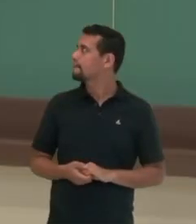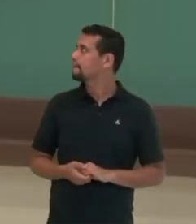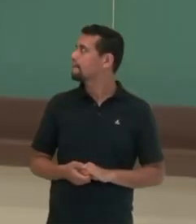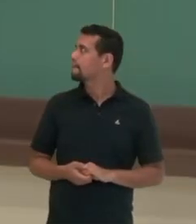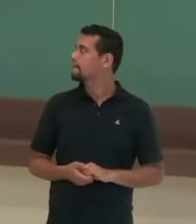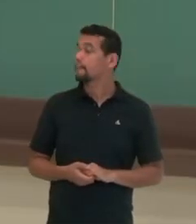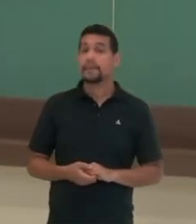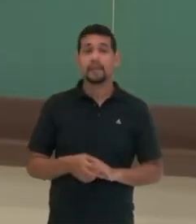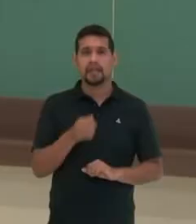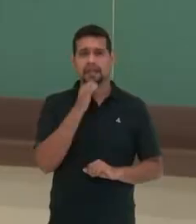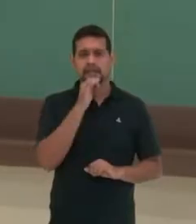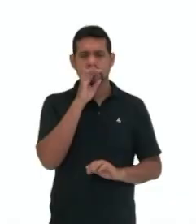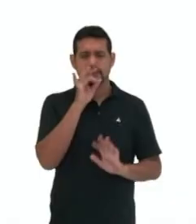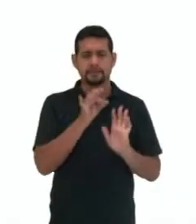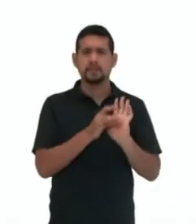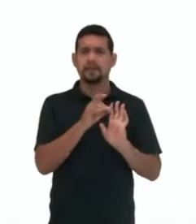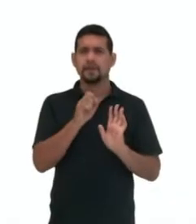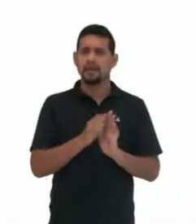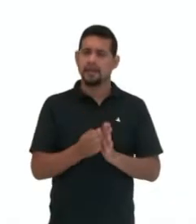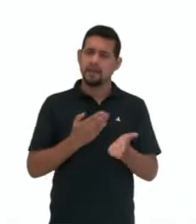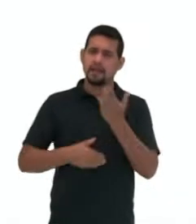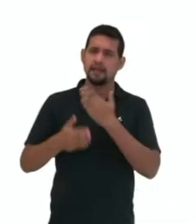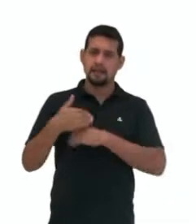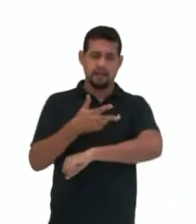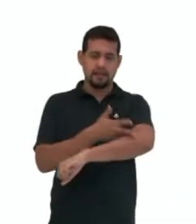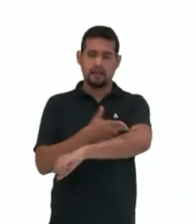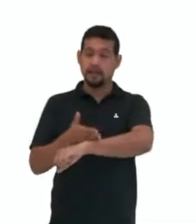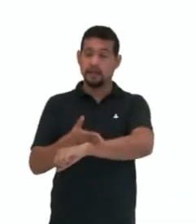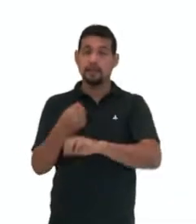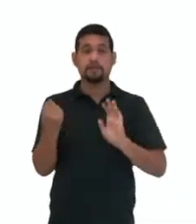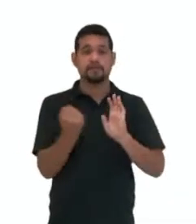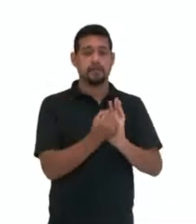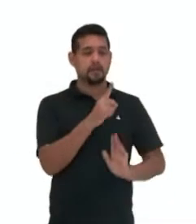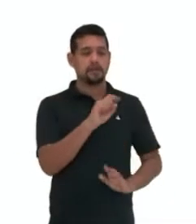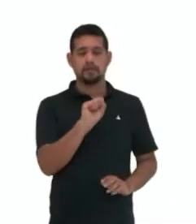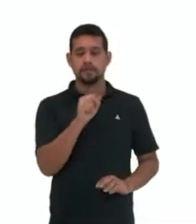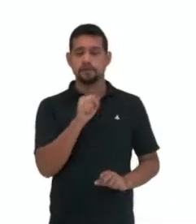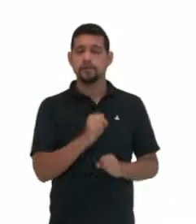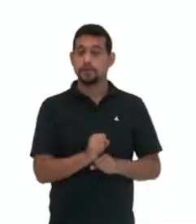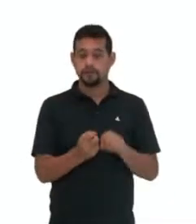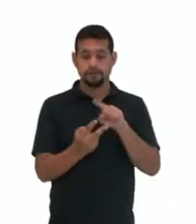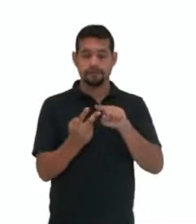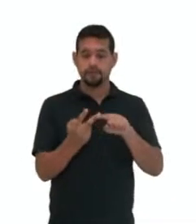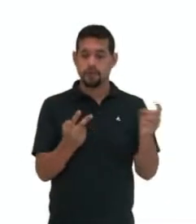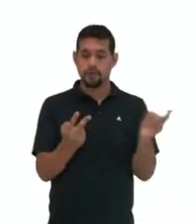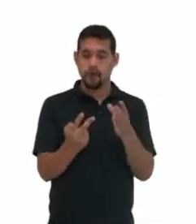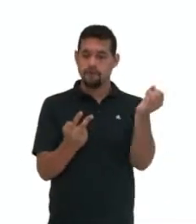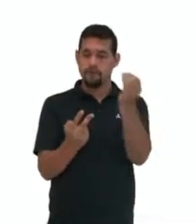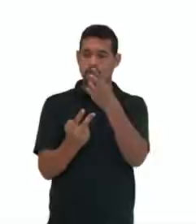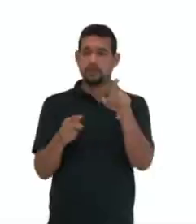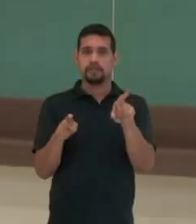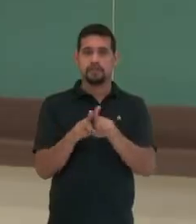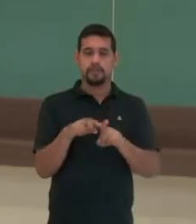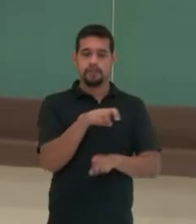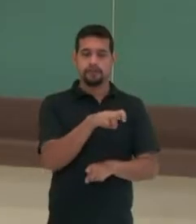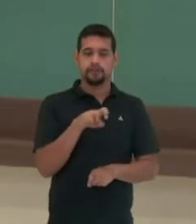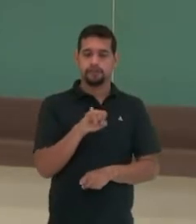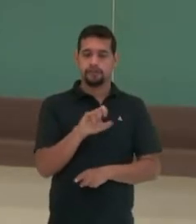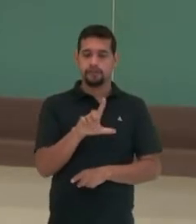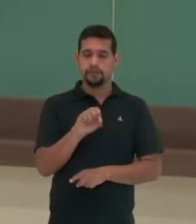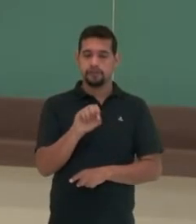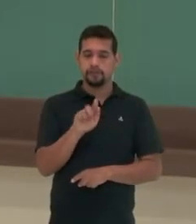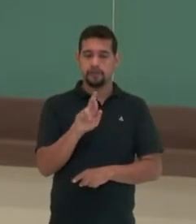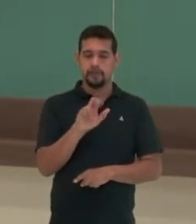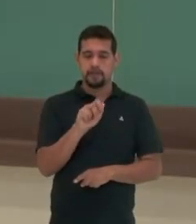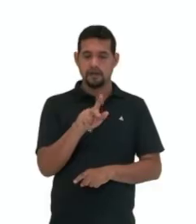No Ocidente, ela se afirma durante a Idade Média. Já no século XVIII, duas inovações revolucionárias. A xilogravura é a